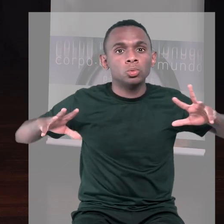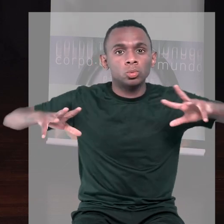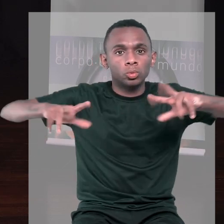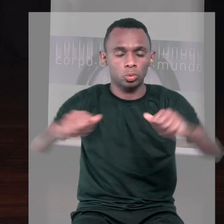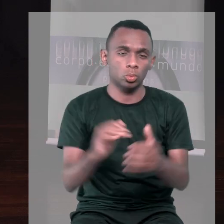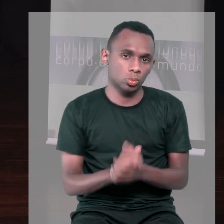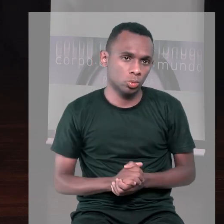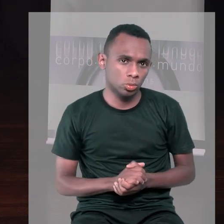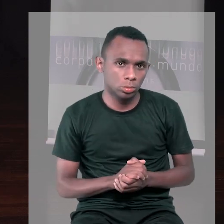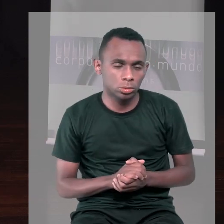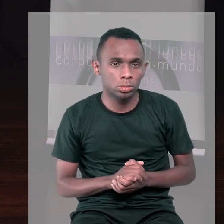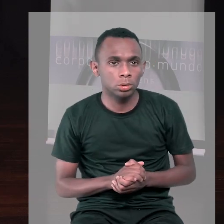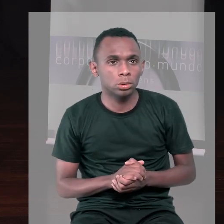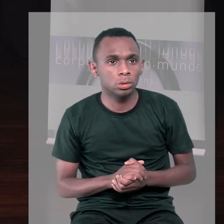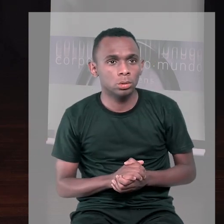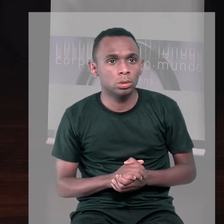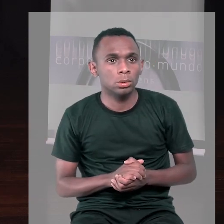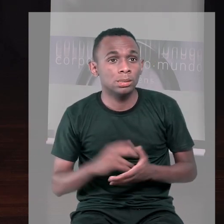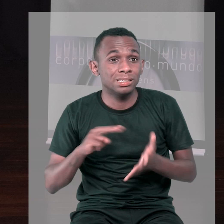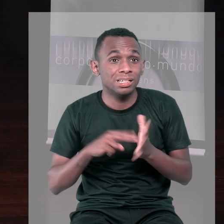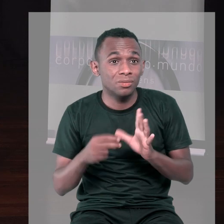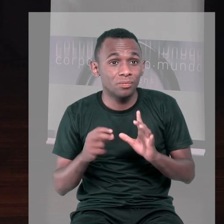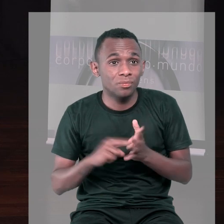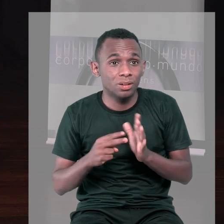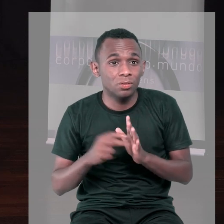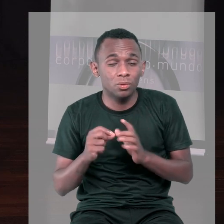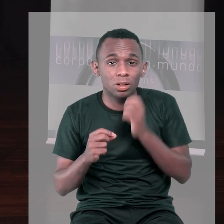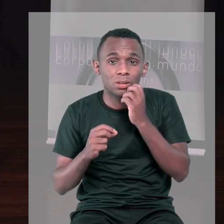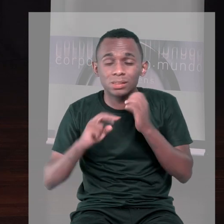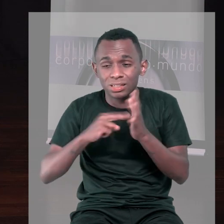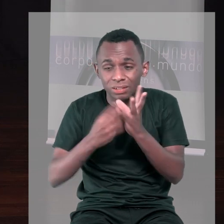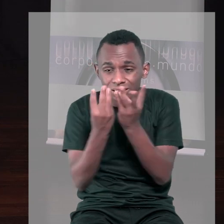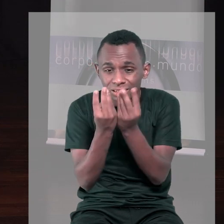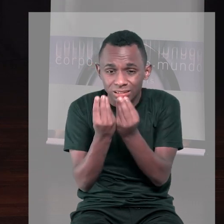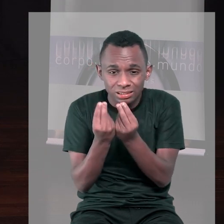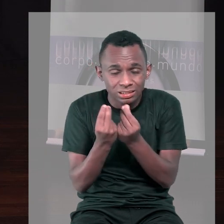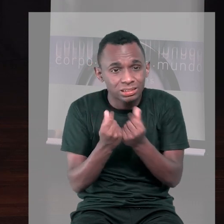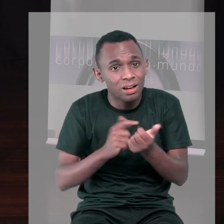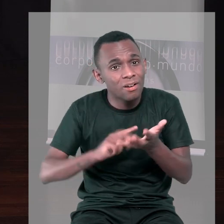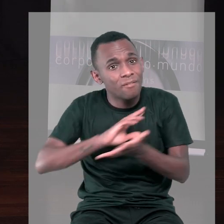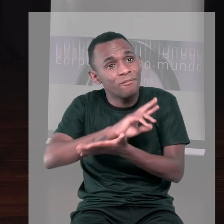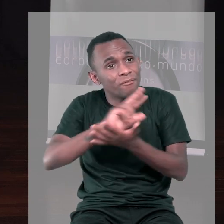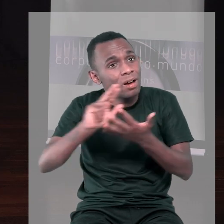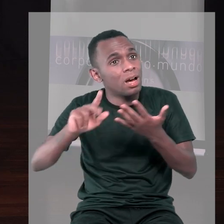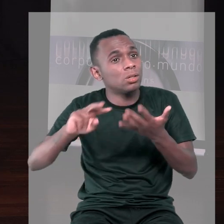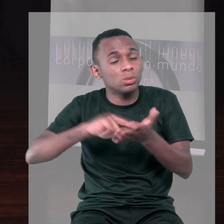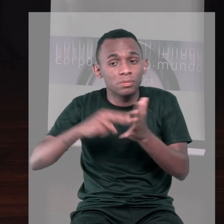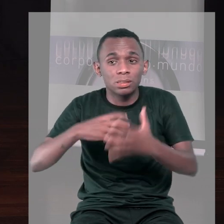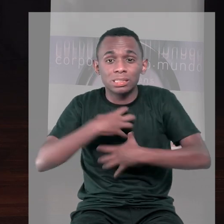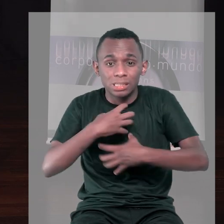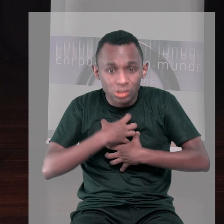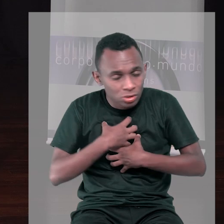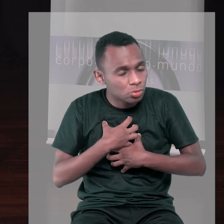brecha, não sobra vazio, não sobra nada. A ideologia, outro modo de dizer, a ideologia